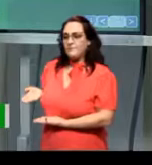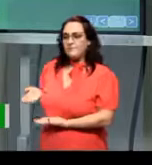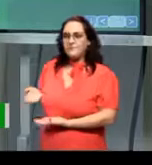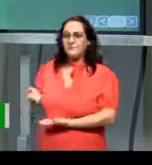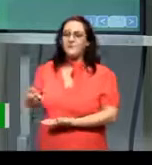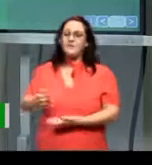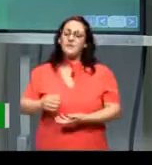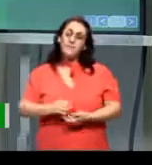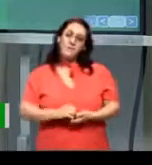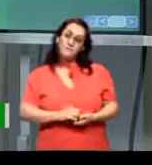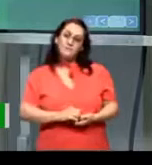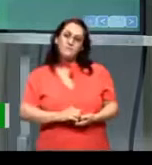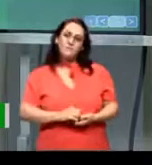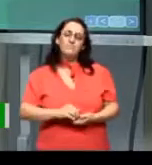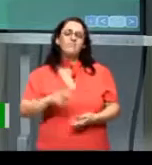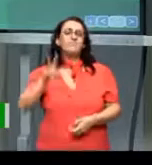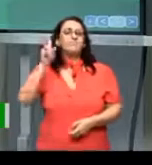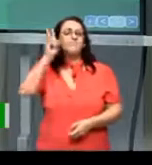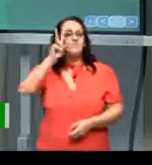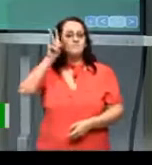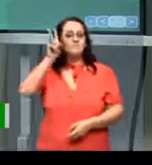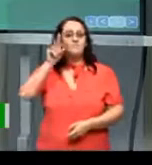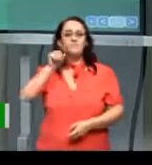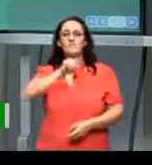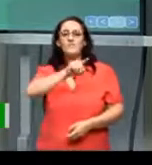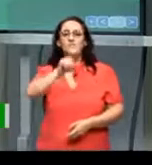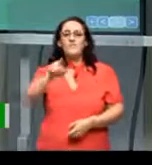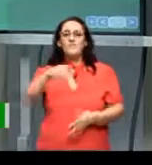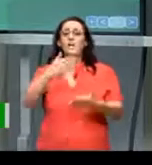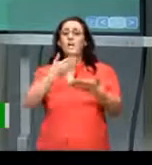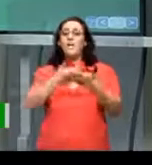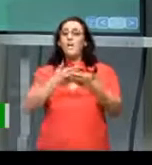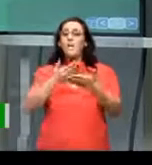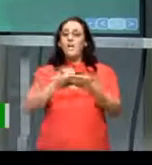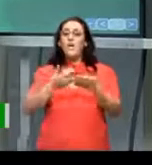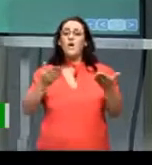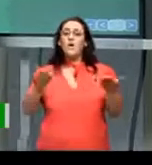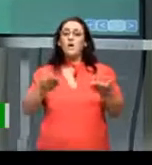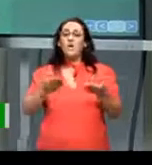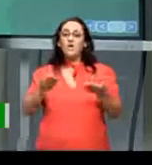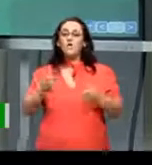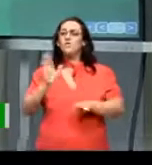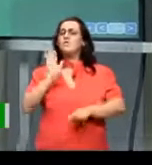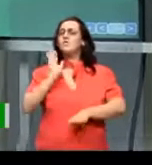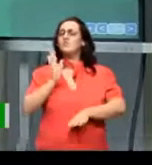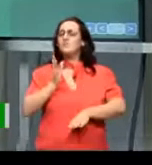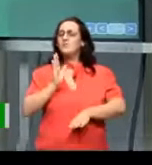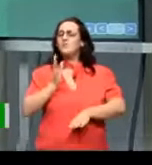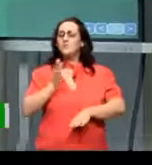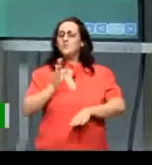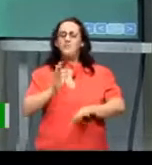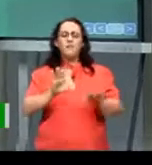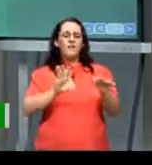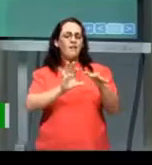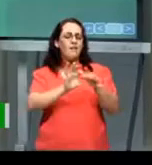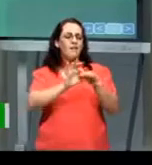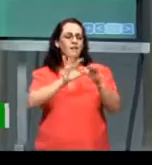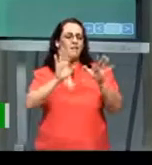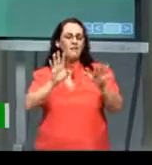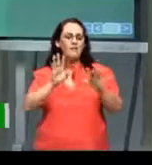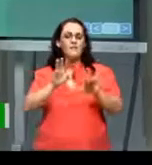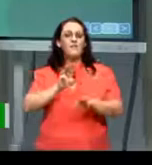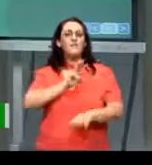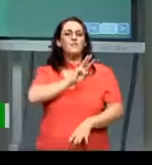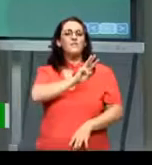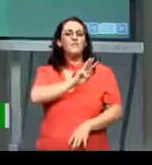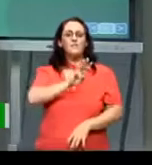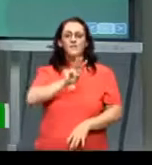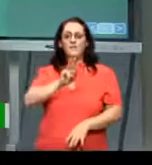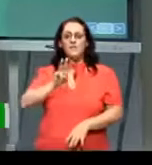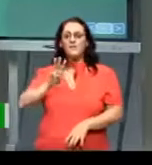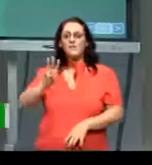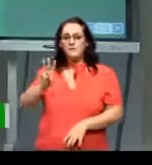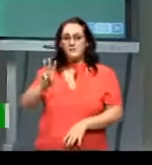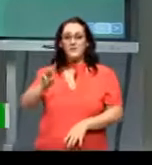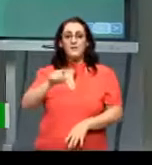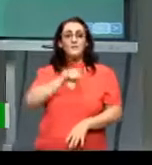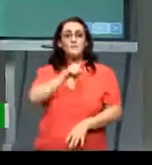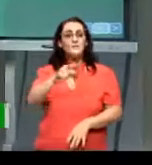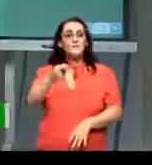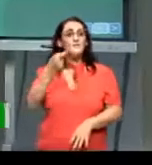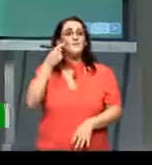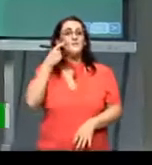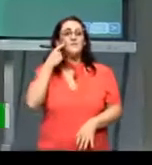estudeemcasa.educação.mg.gov.br. Eu quero lembrar que as aulas de hoje ficarão disponíveis nas nossas plataformas digitais para você